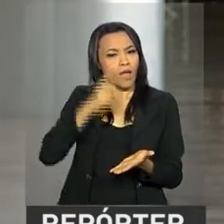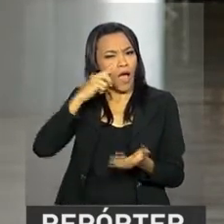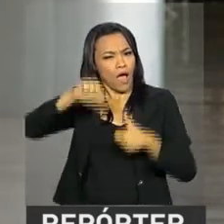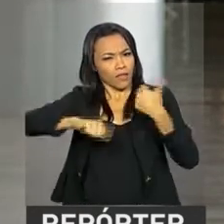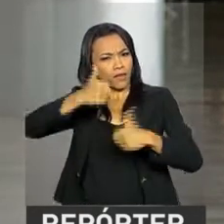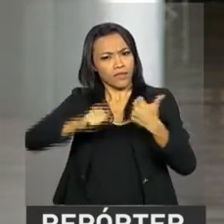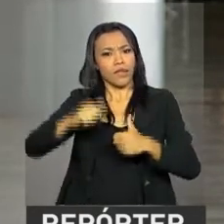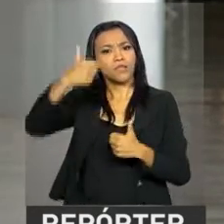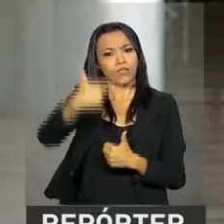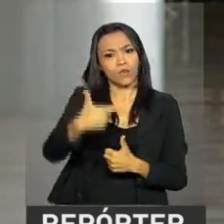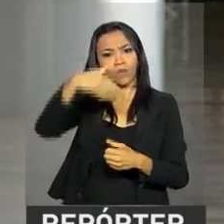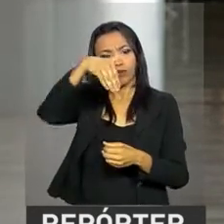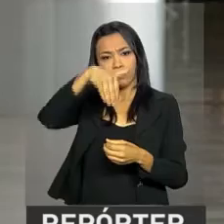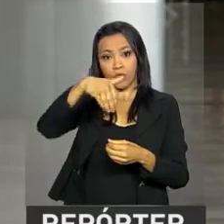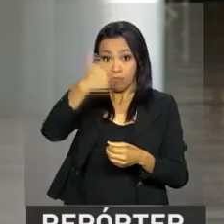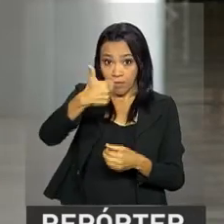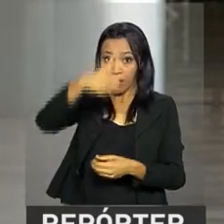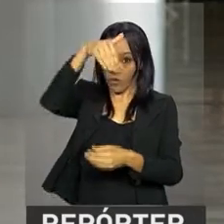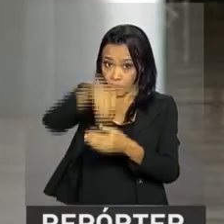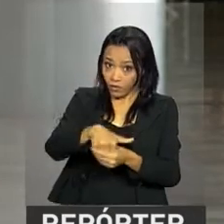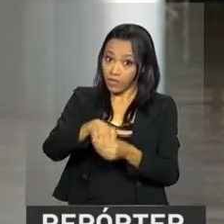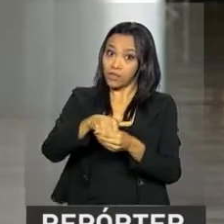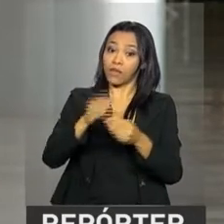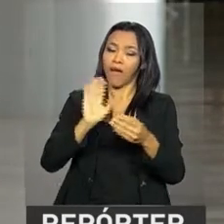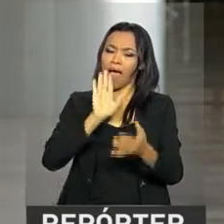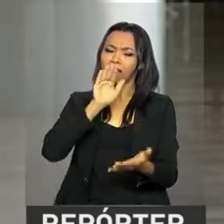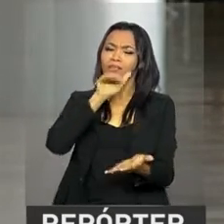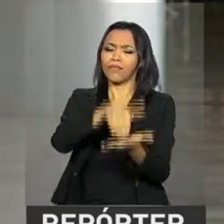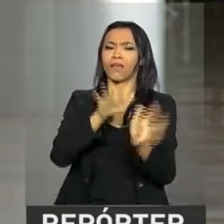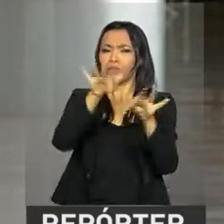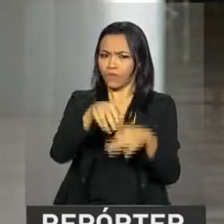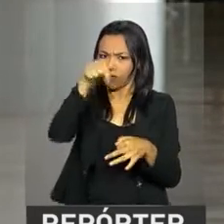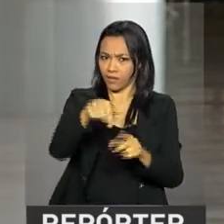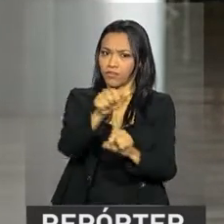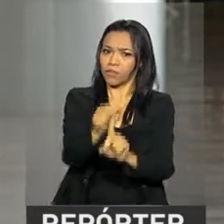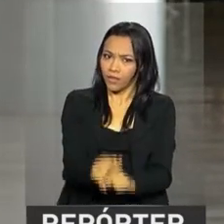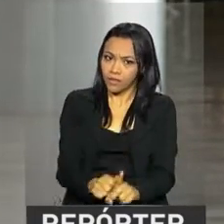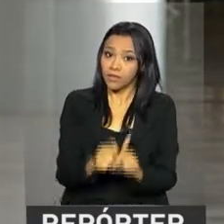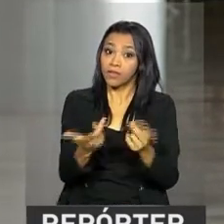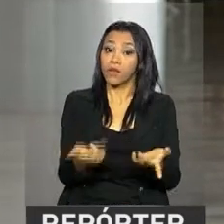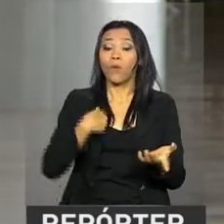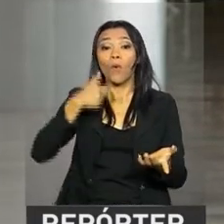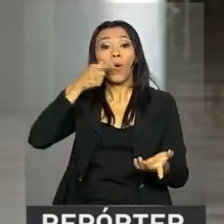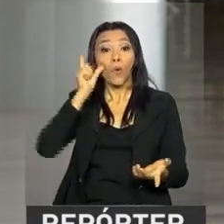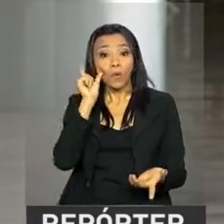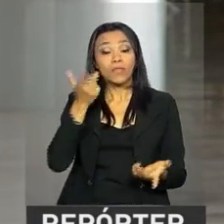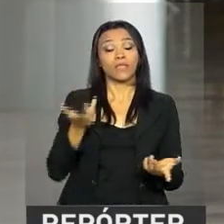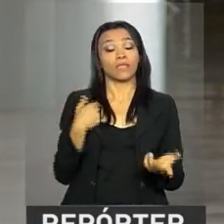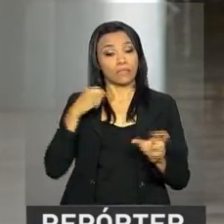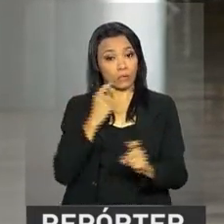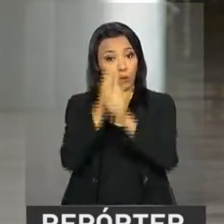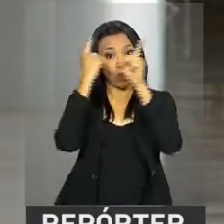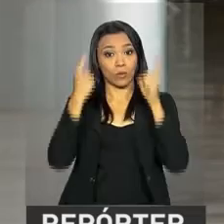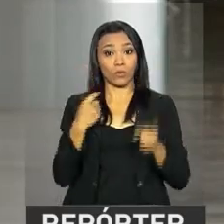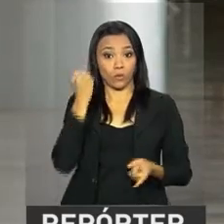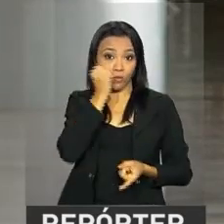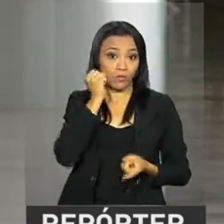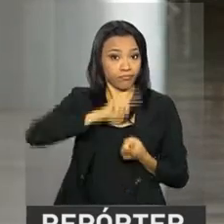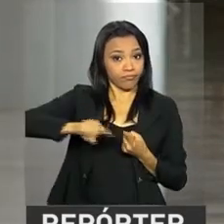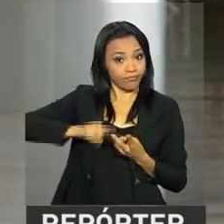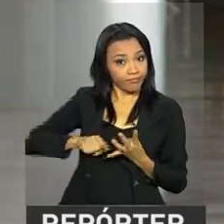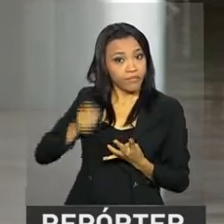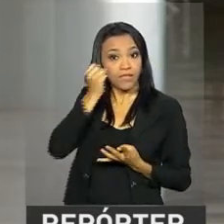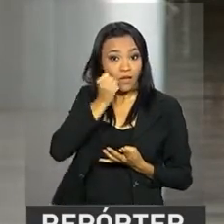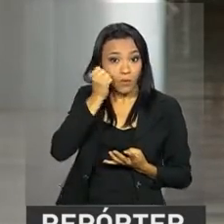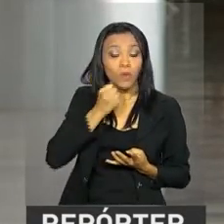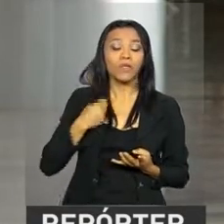turno no plenário do senado até o fim deste mês então na noite de ontem renata nesse encontro e com os senadores o presidente michel temer defendeu